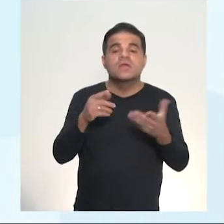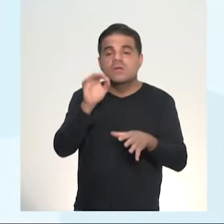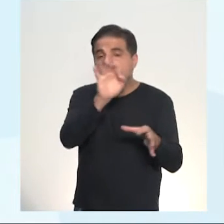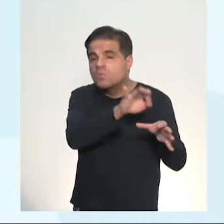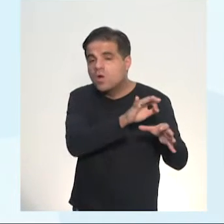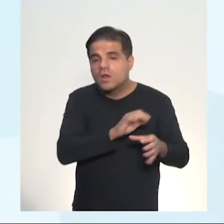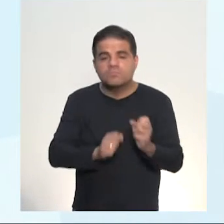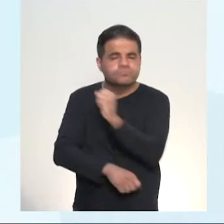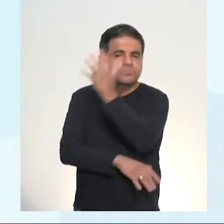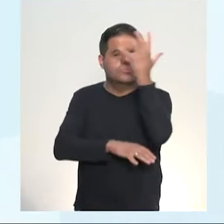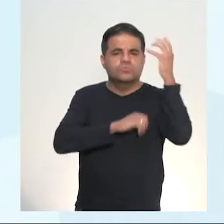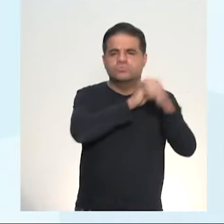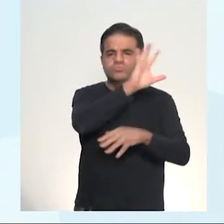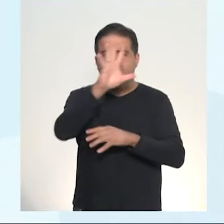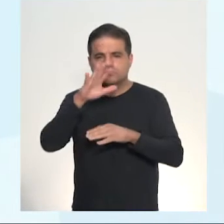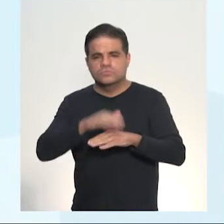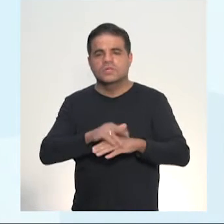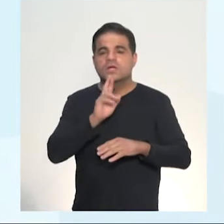plantou as florestas.